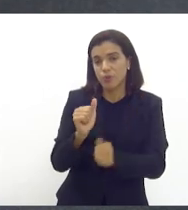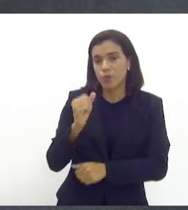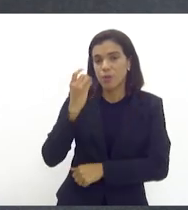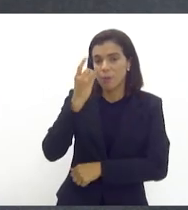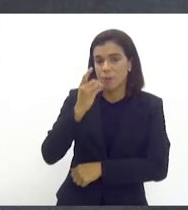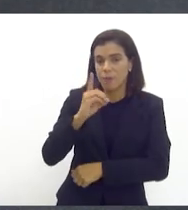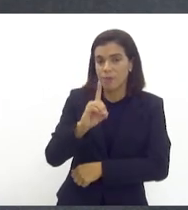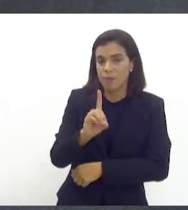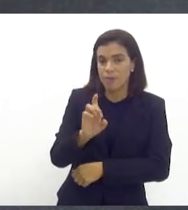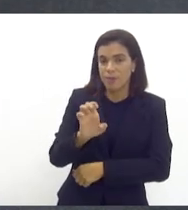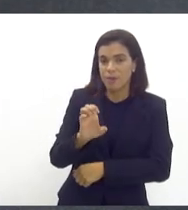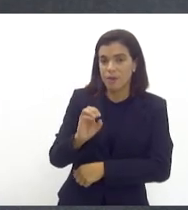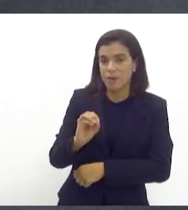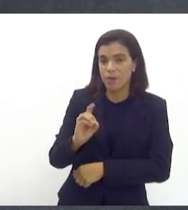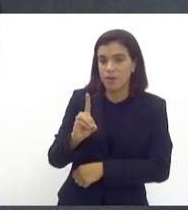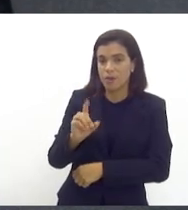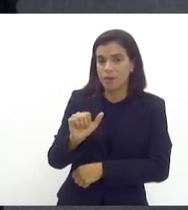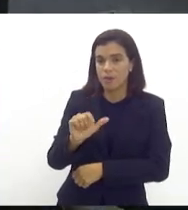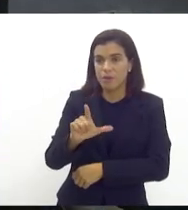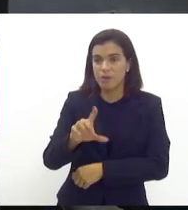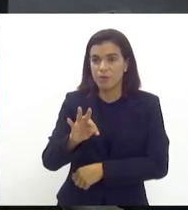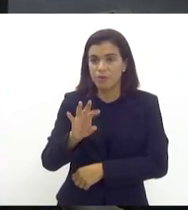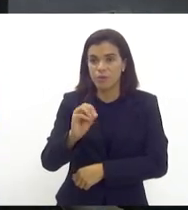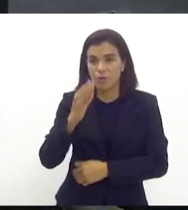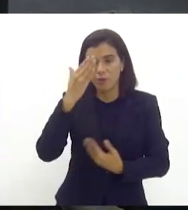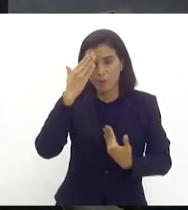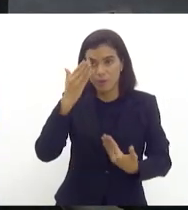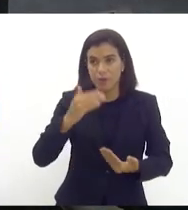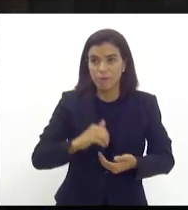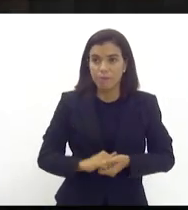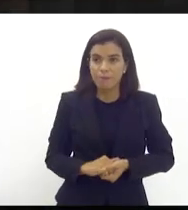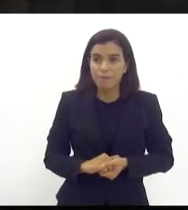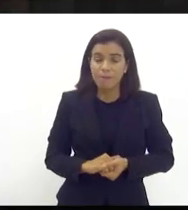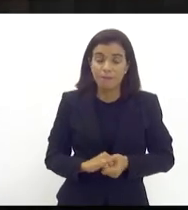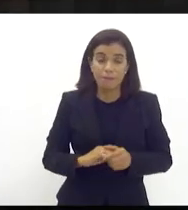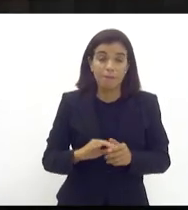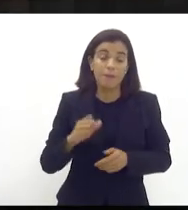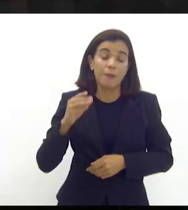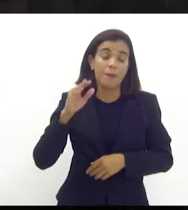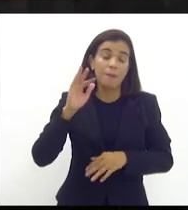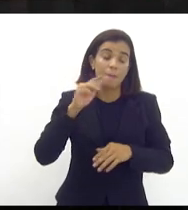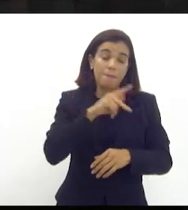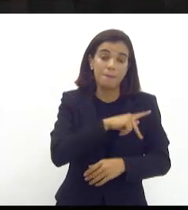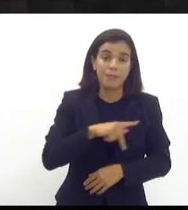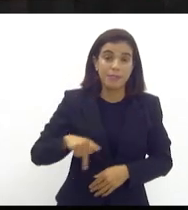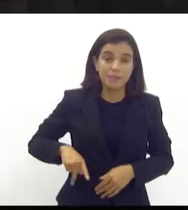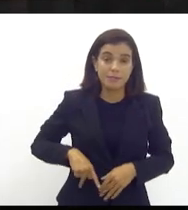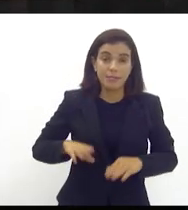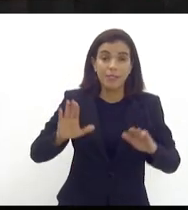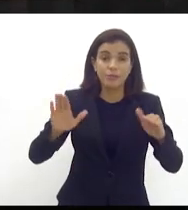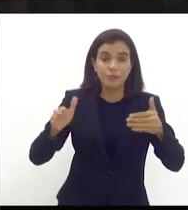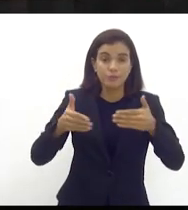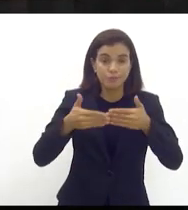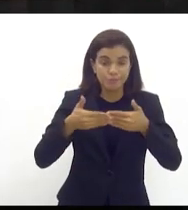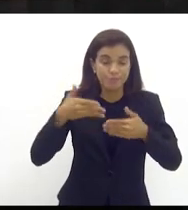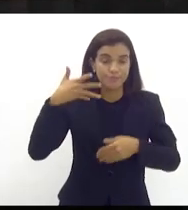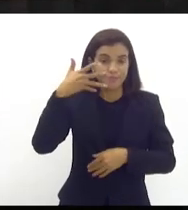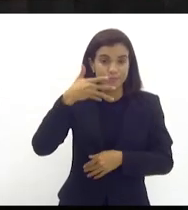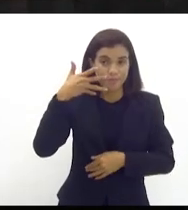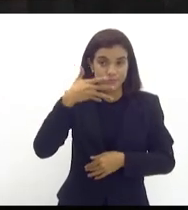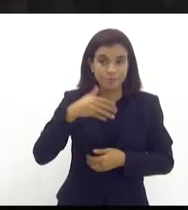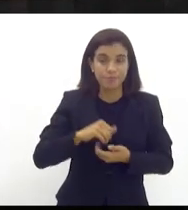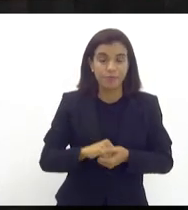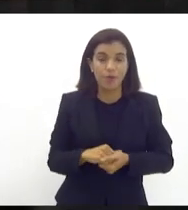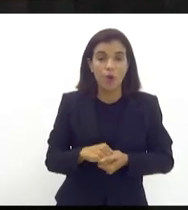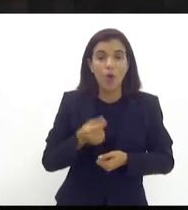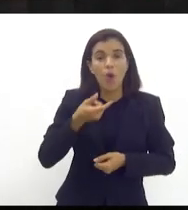essa oportunidade de ajudá-los. Muito obrigado. Presidente, concluindo, dizer também para o deputado Chico Machado que, no